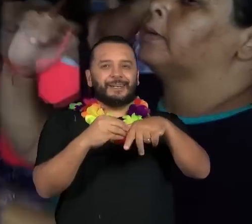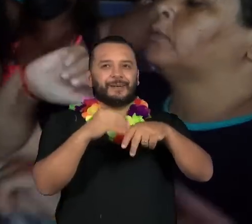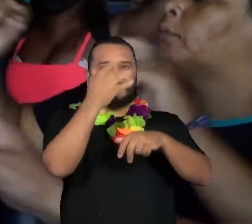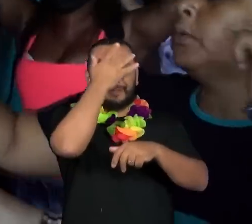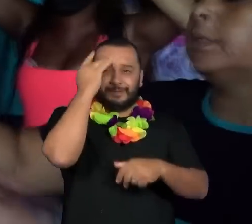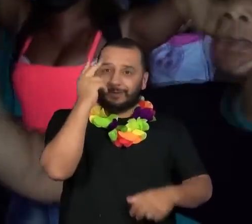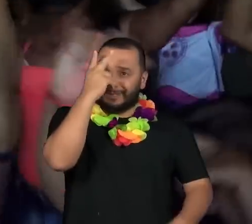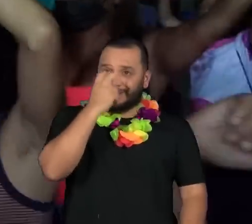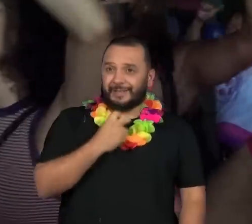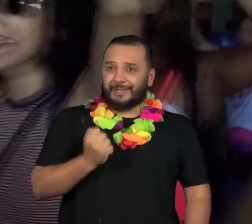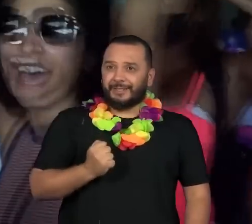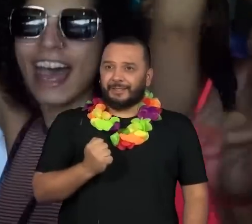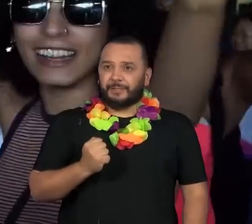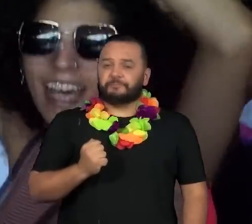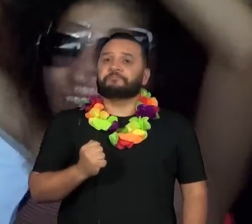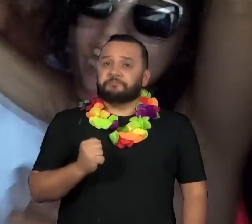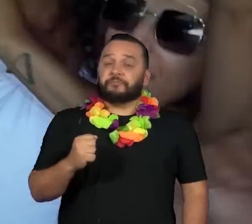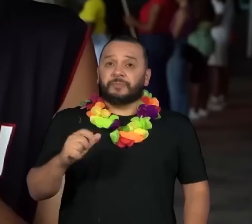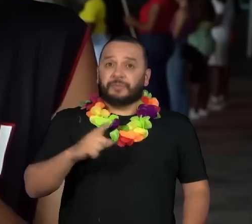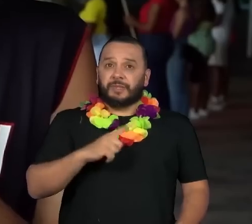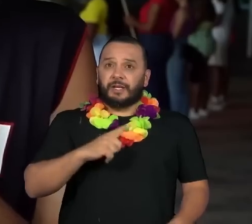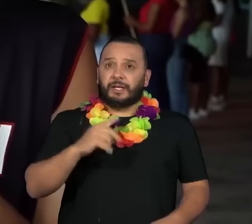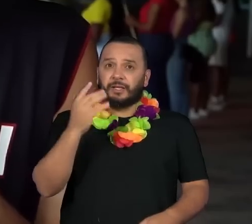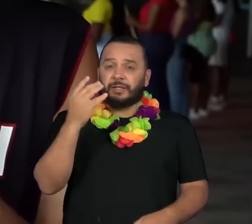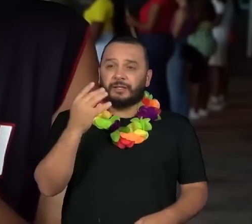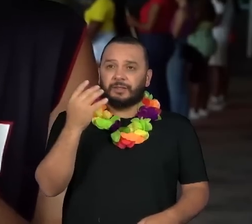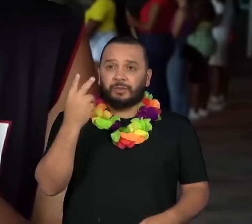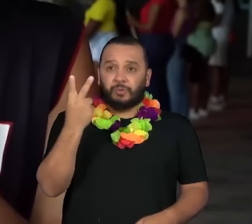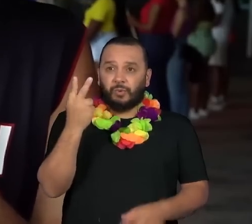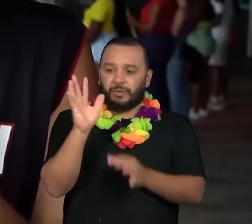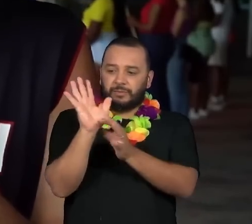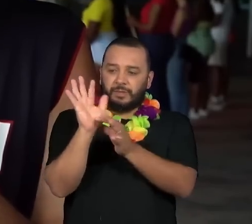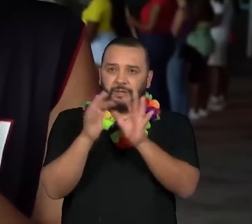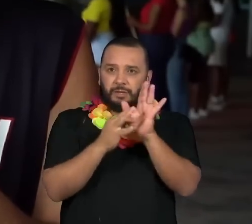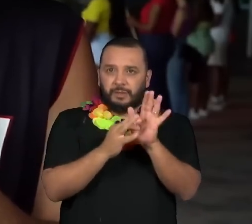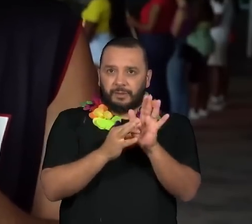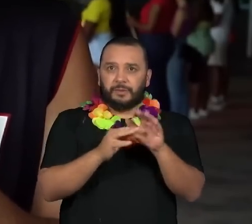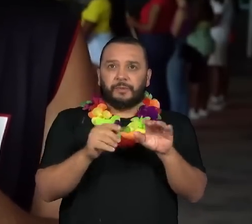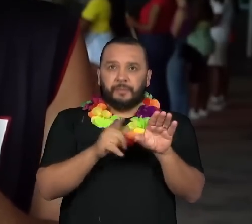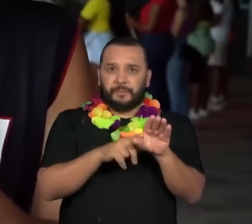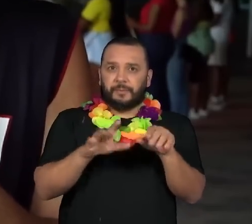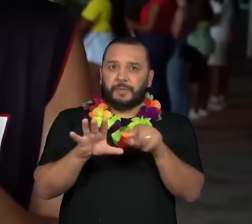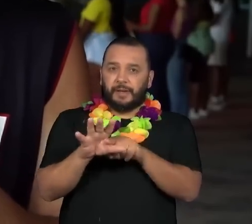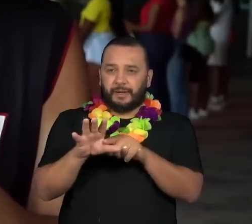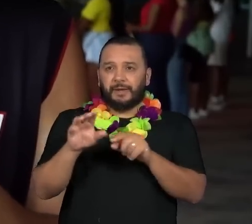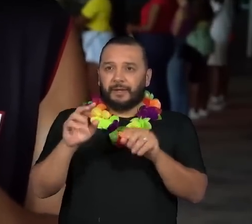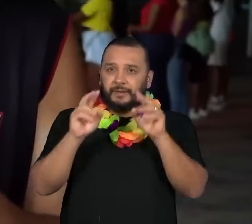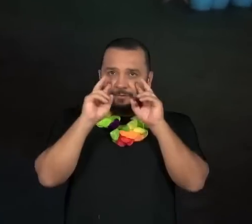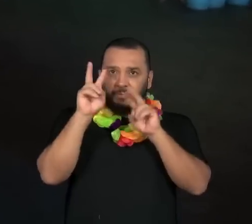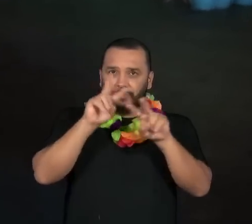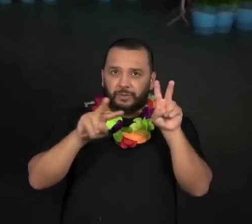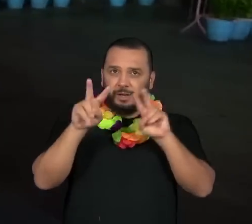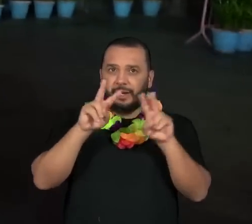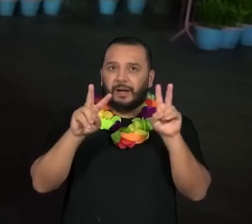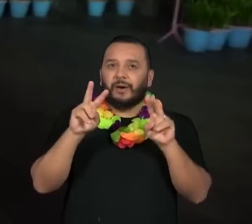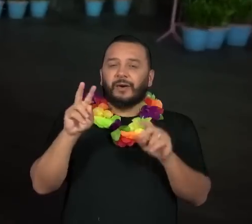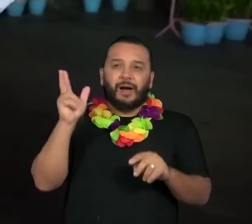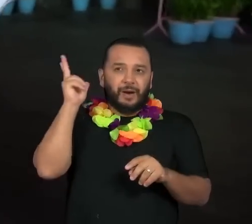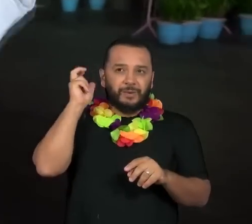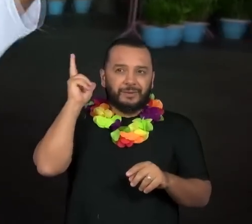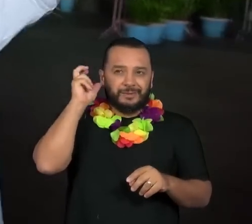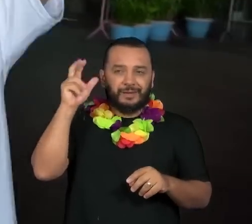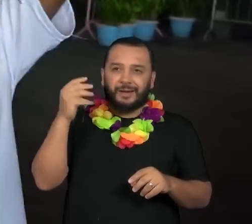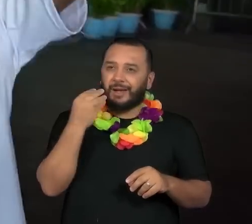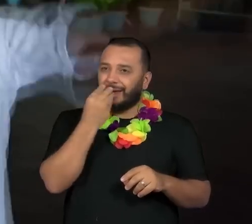enxerga. A gente que tem as duas mãos, os pés, visão, audição, o paladar,